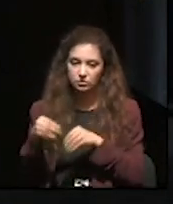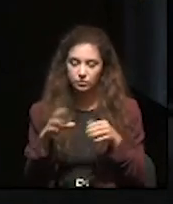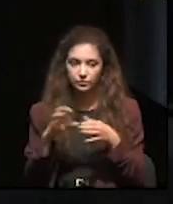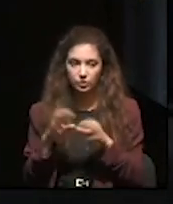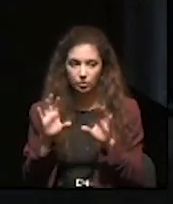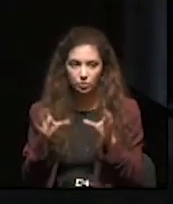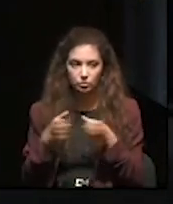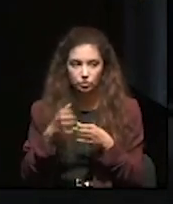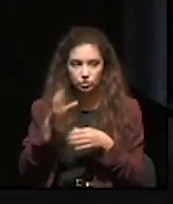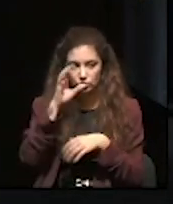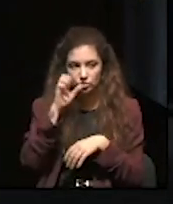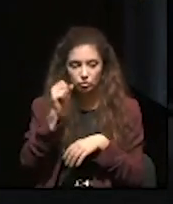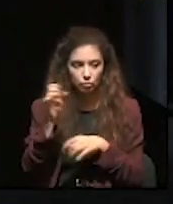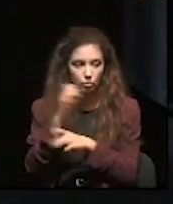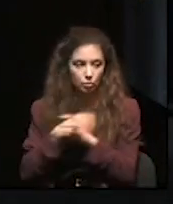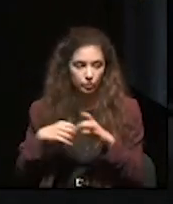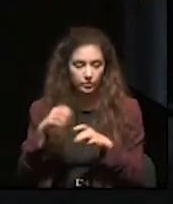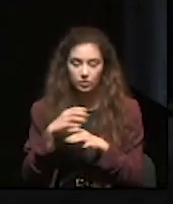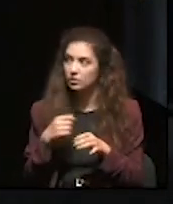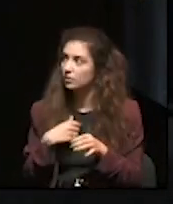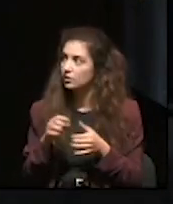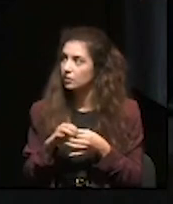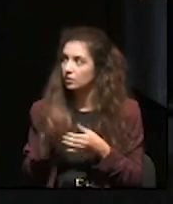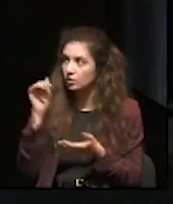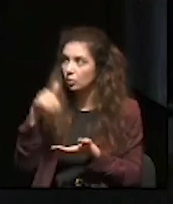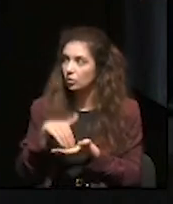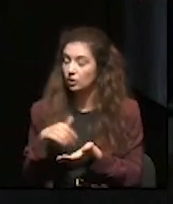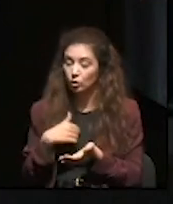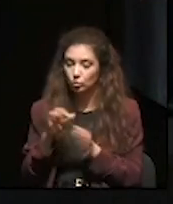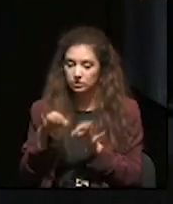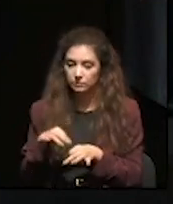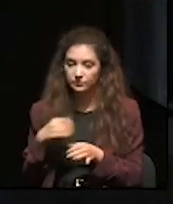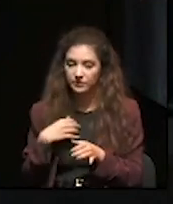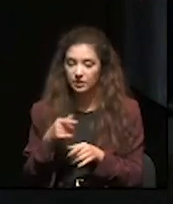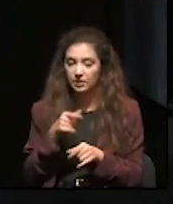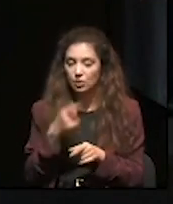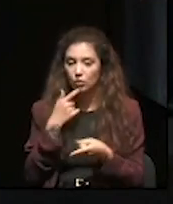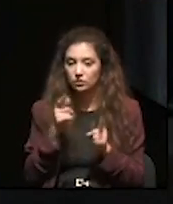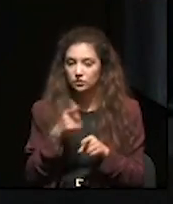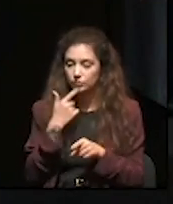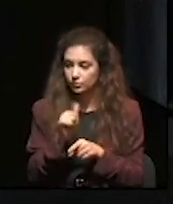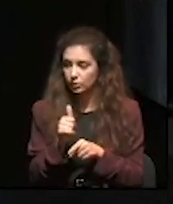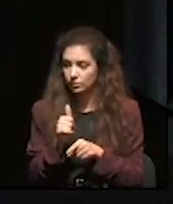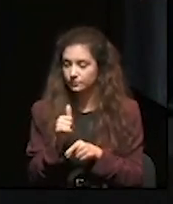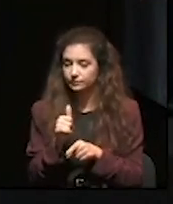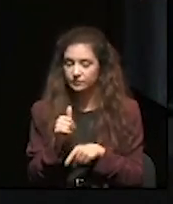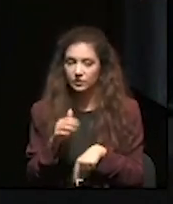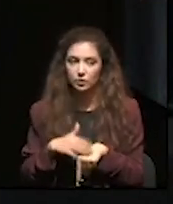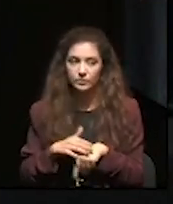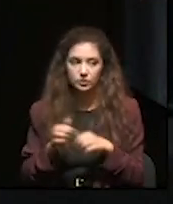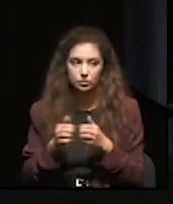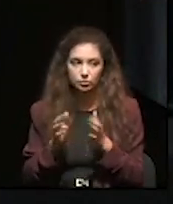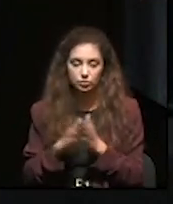pelo conjunto dos Estados Europeus. Isso mesmo diz a lei eleitoral. Quero concluir. Terminando, tal não pode voltar a acontecer. Por todas